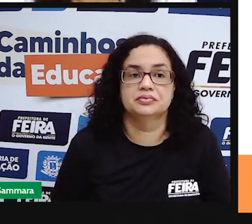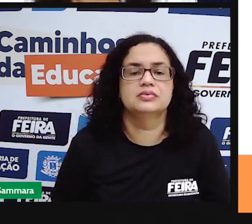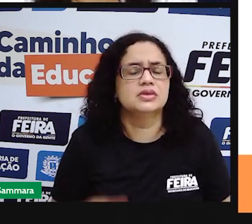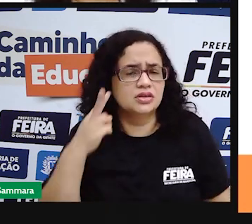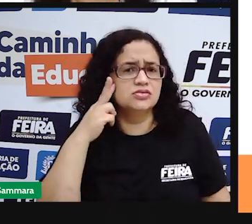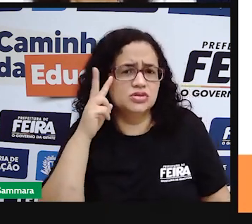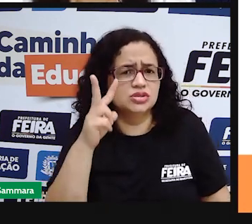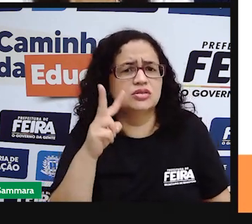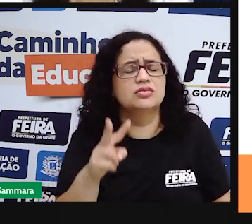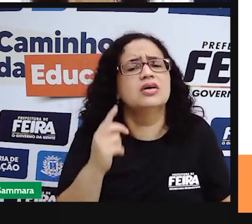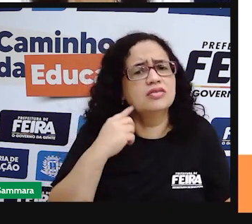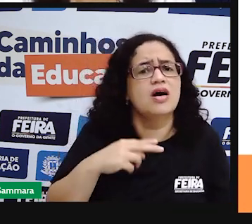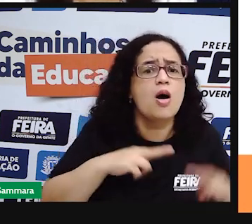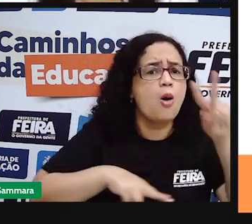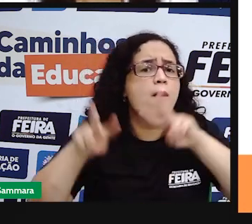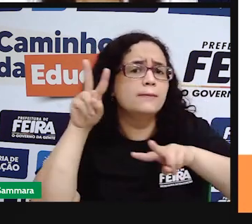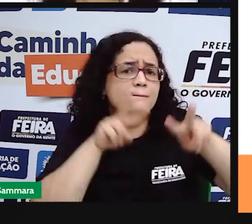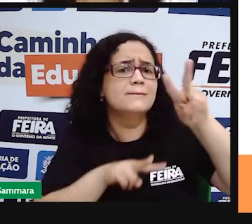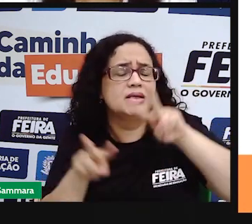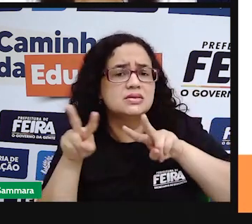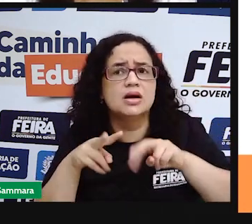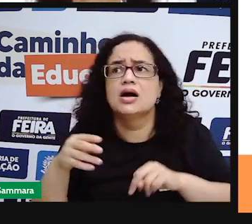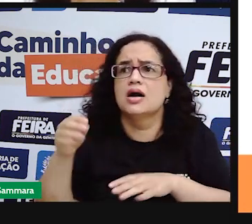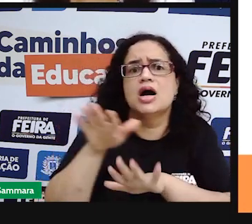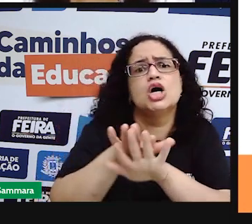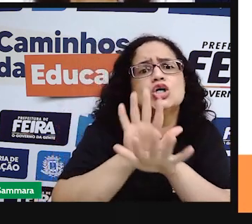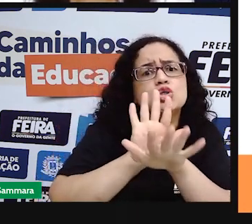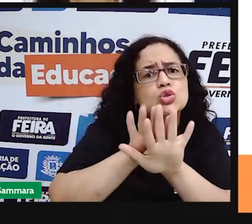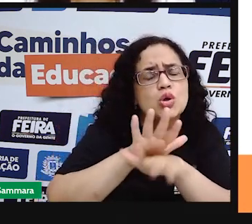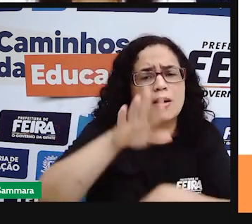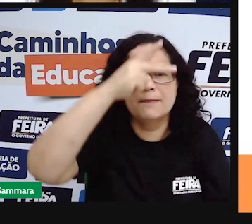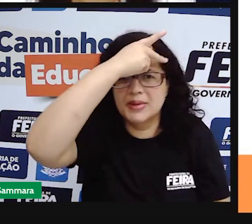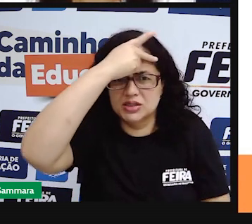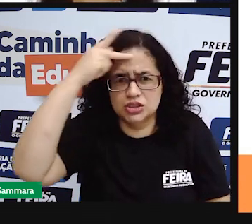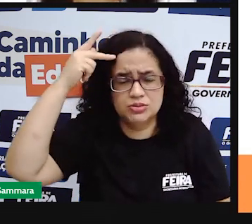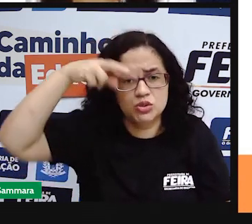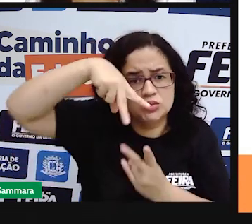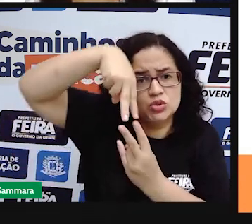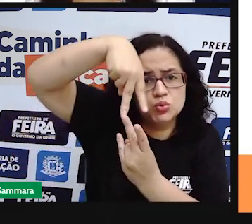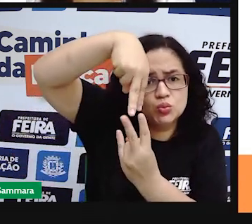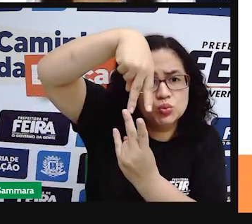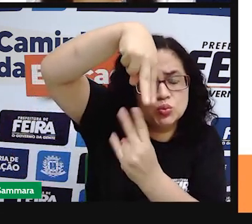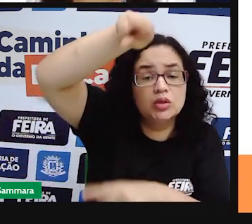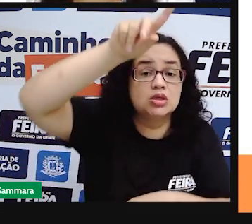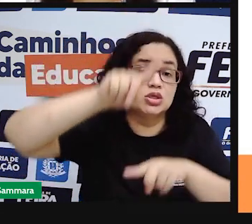Você já parou para observar as sombras de pessoas e objetos?